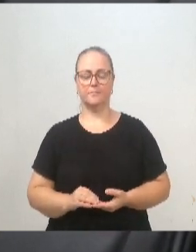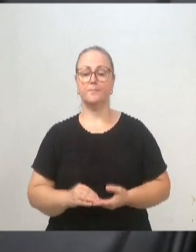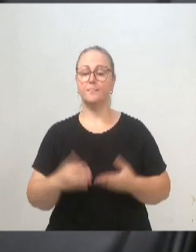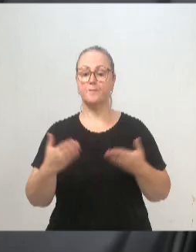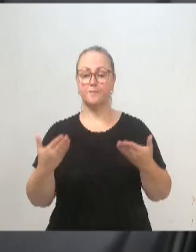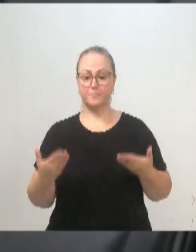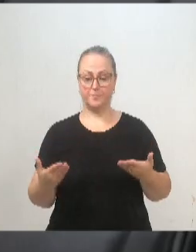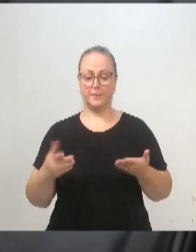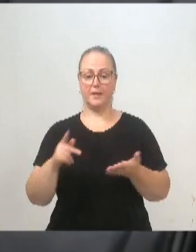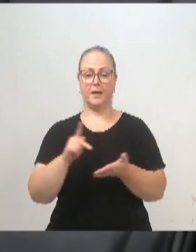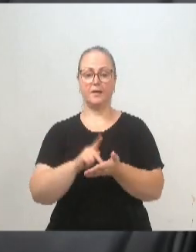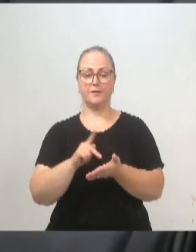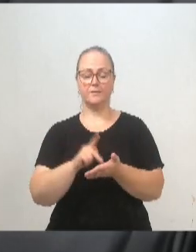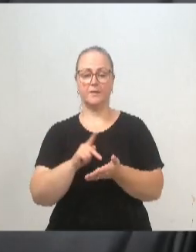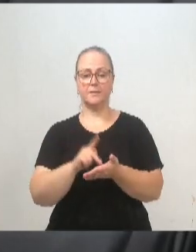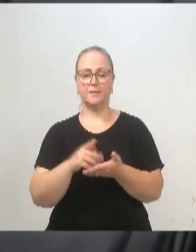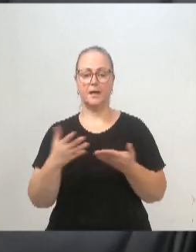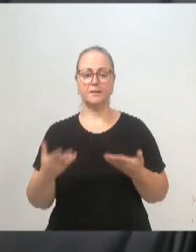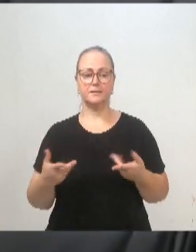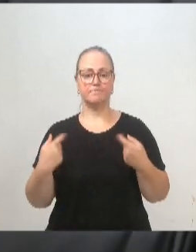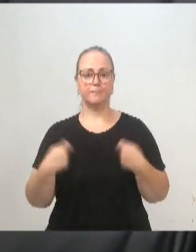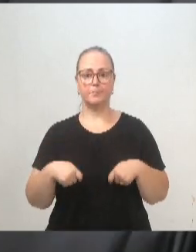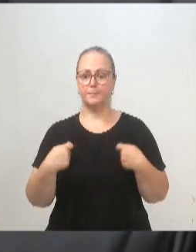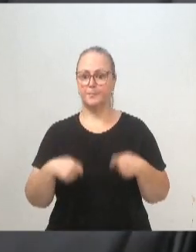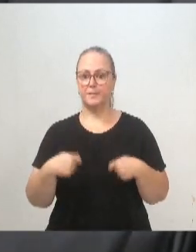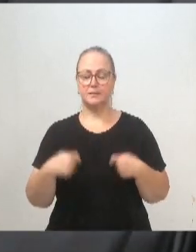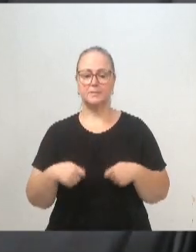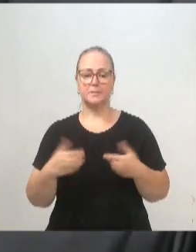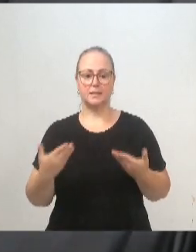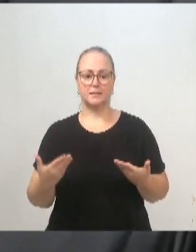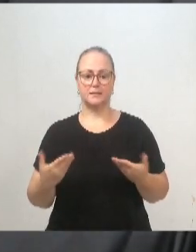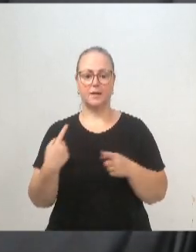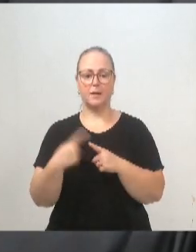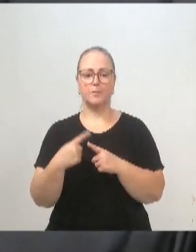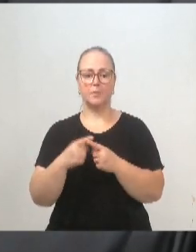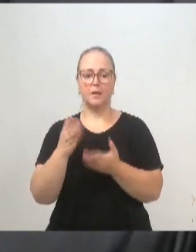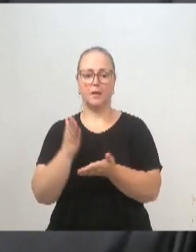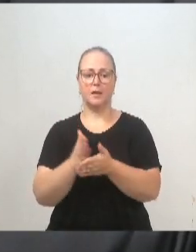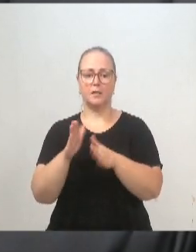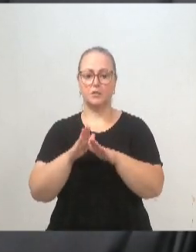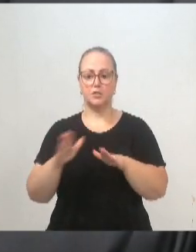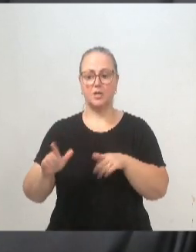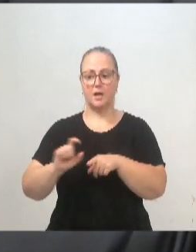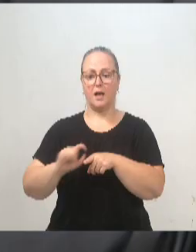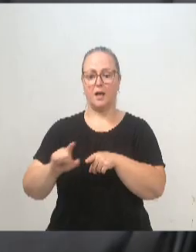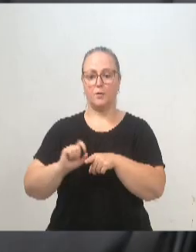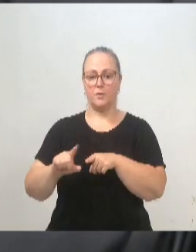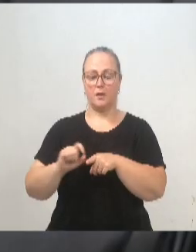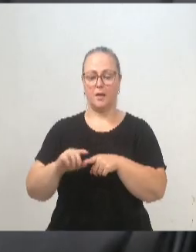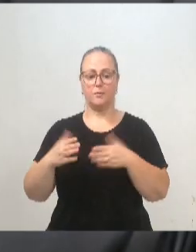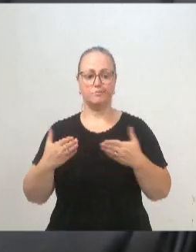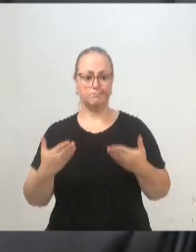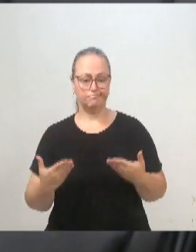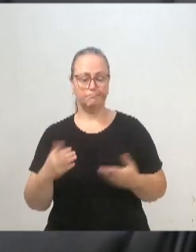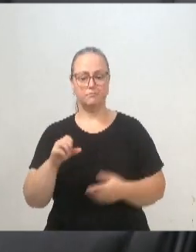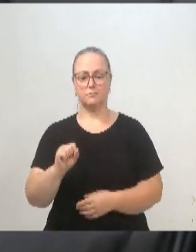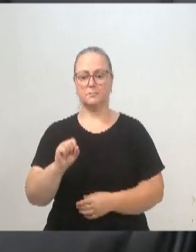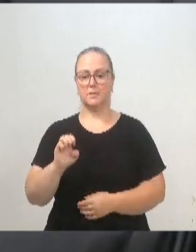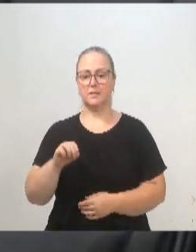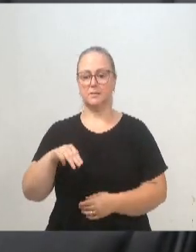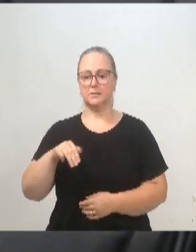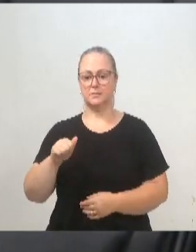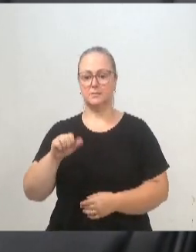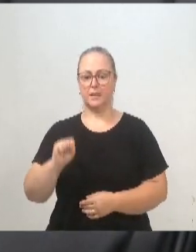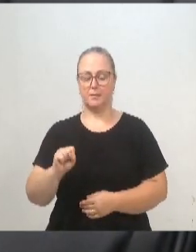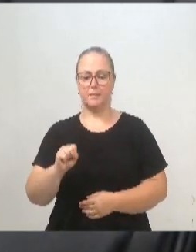vereador Bruno, de uma necessidade de que nós também saiamos do aluguel. Por exemplo, a SEMAS ocupa um espaço que, além de ser com